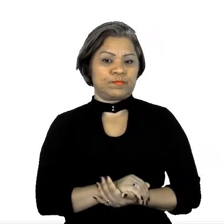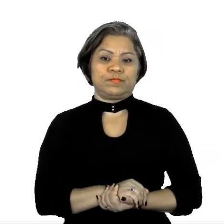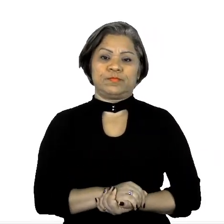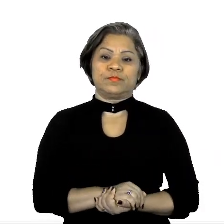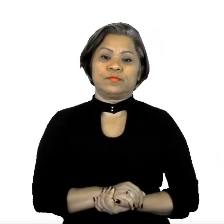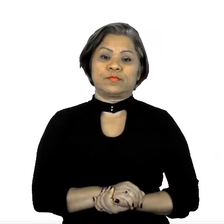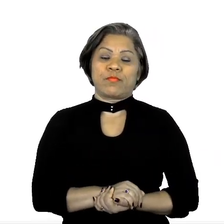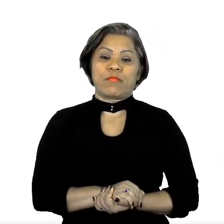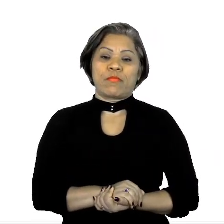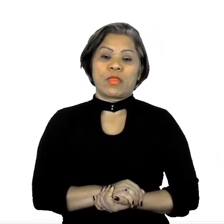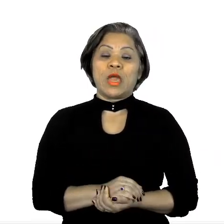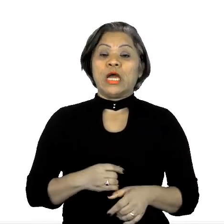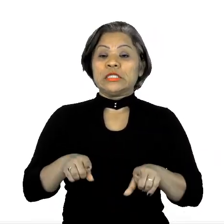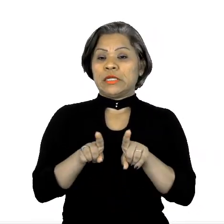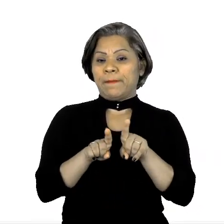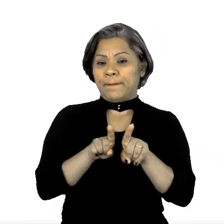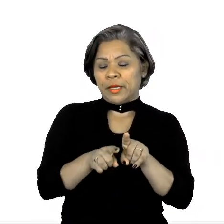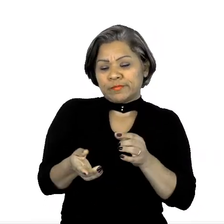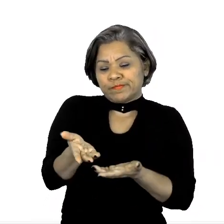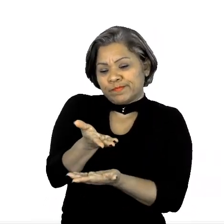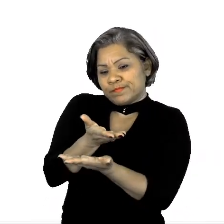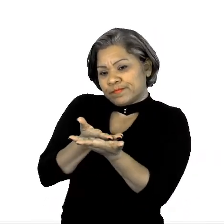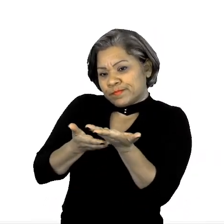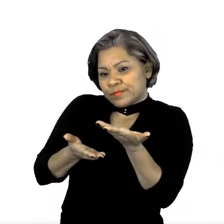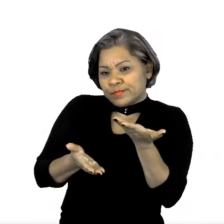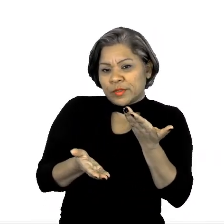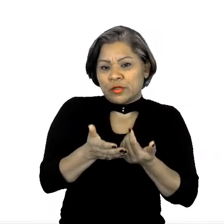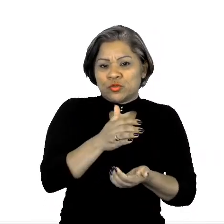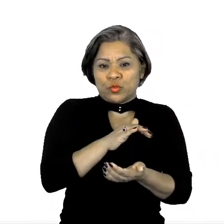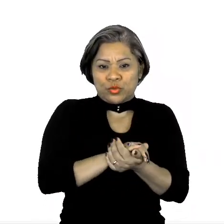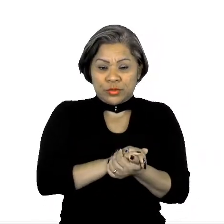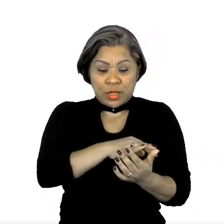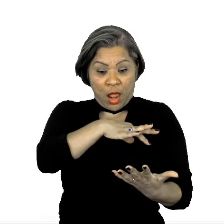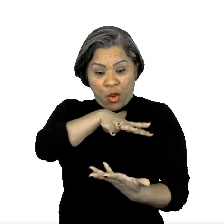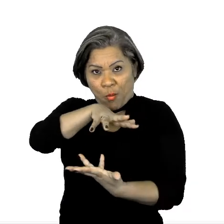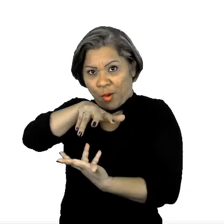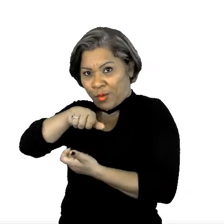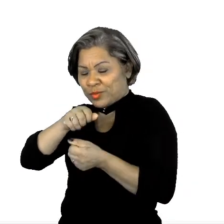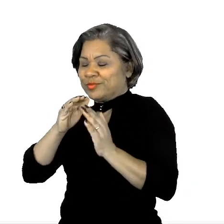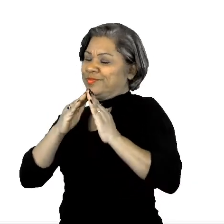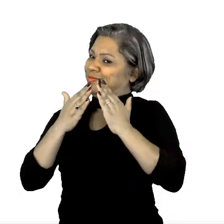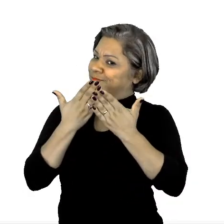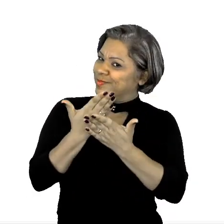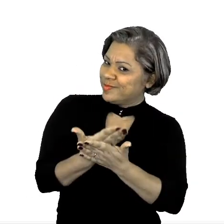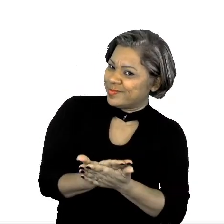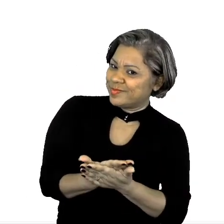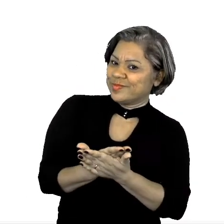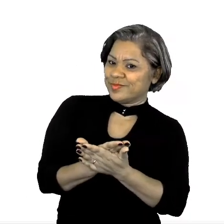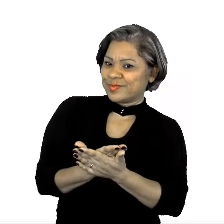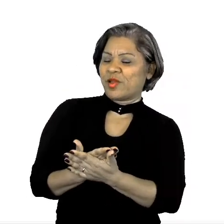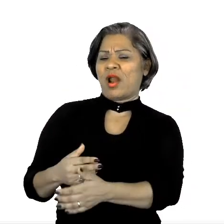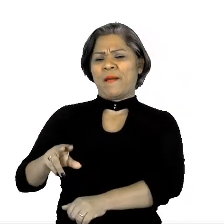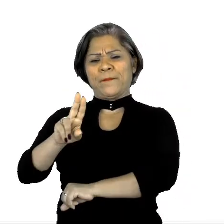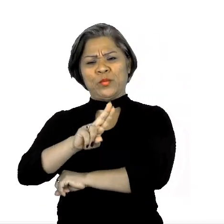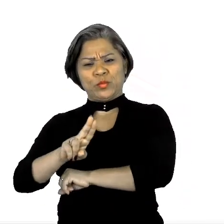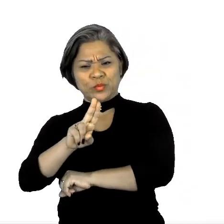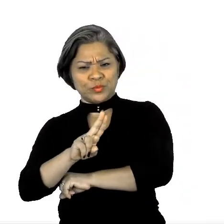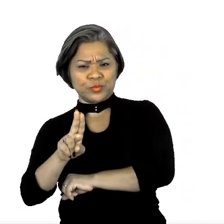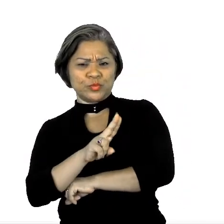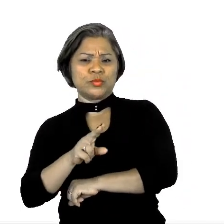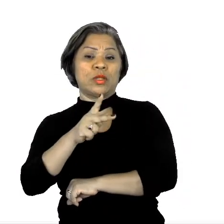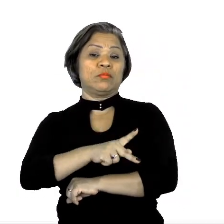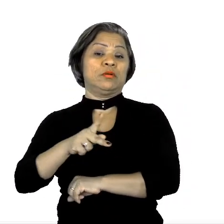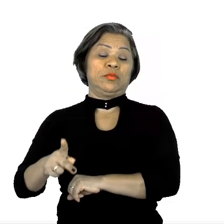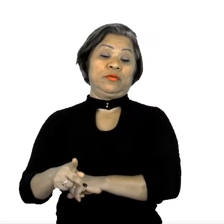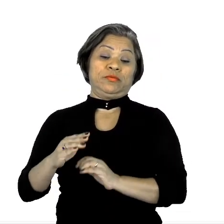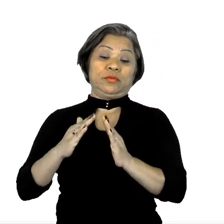De forma mais corriqueira no universo escolar, relatório é algo muito utilizado pelos professores nas